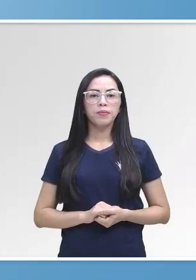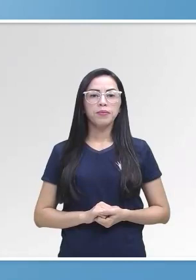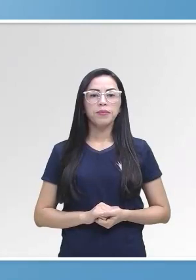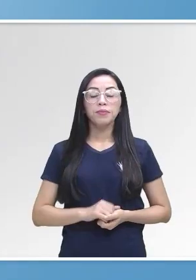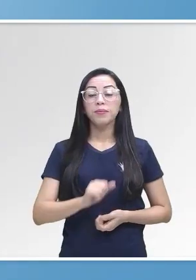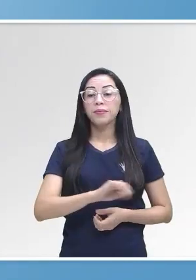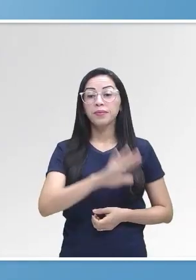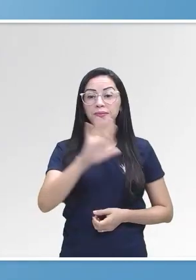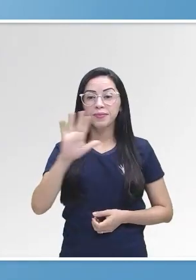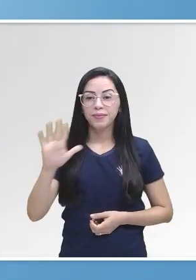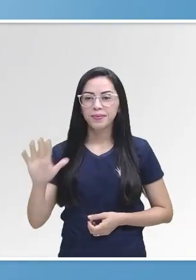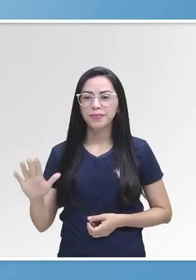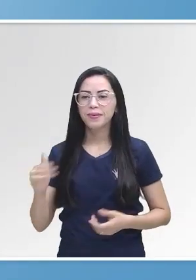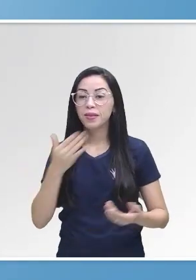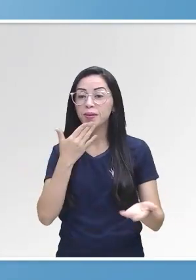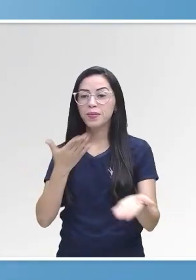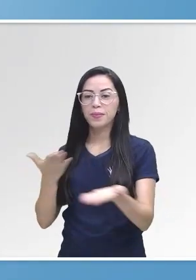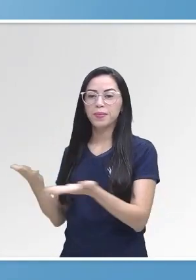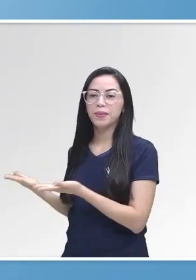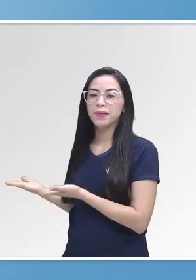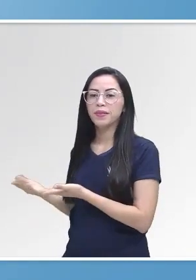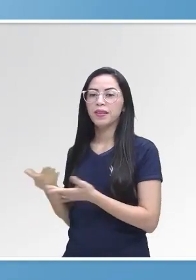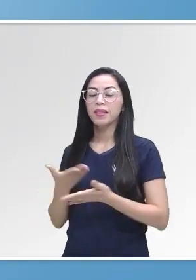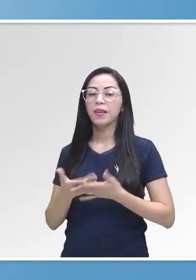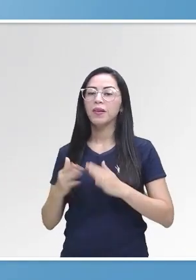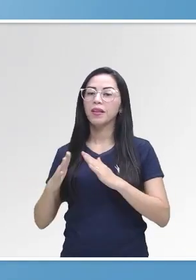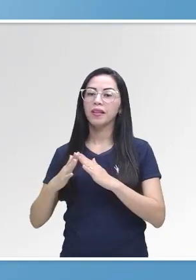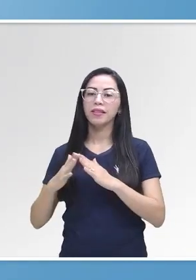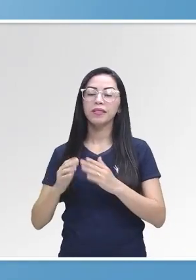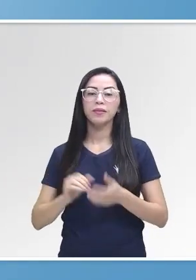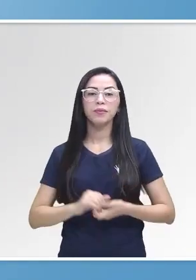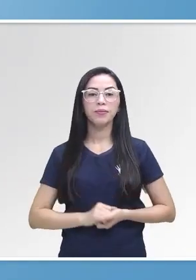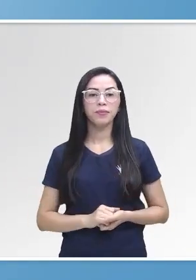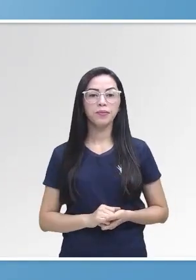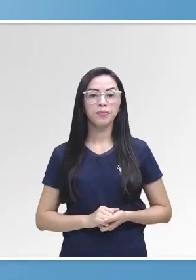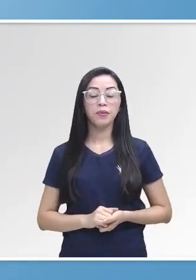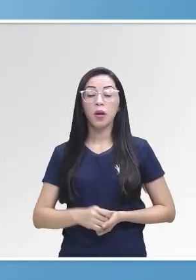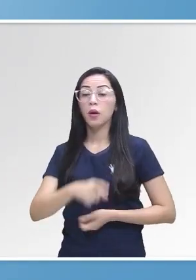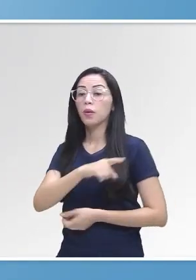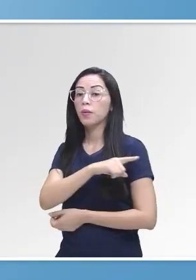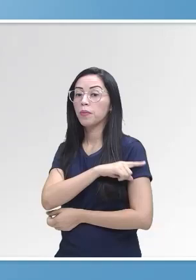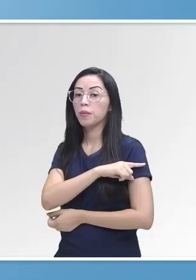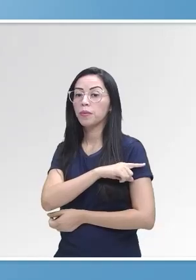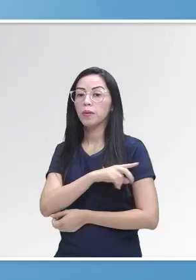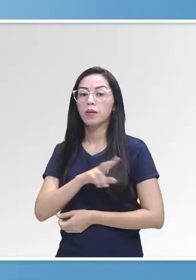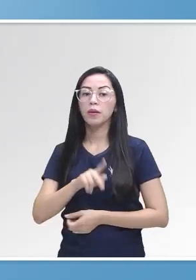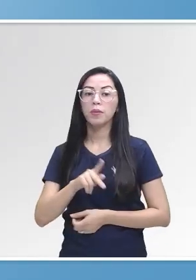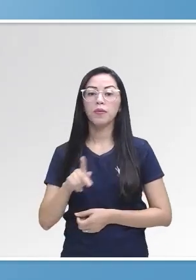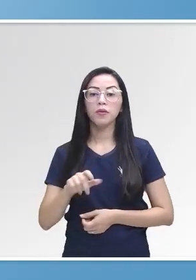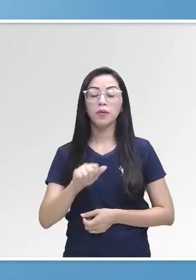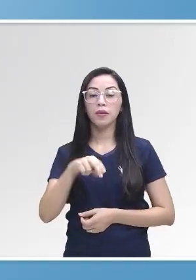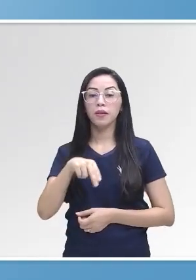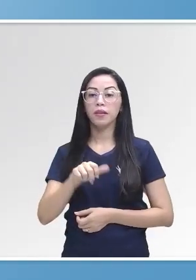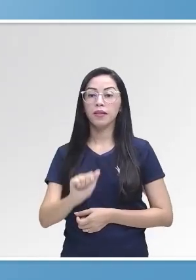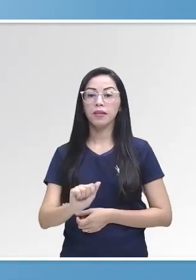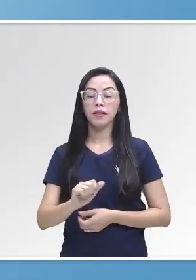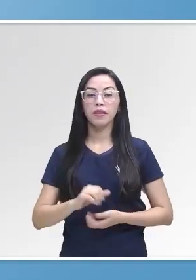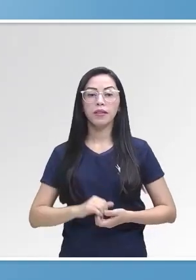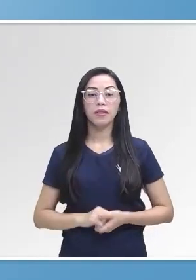Olá sejam bem-vindos a mais um aula em casa do primeiro aninho com a professora Ana Cláudia Guedes